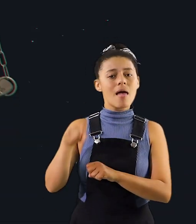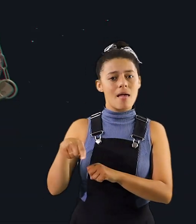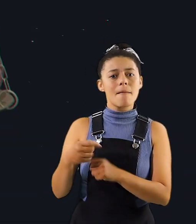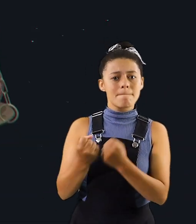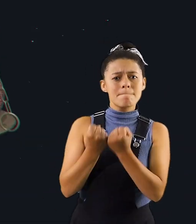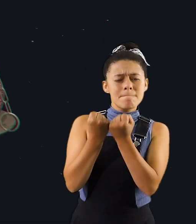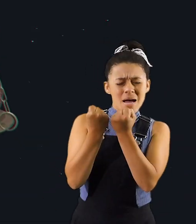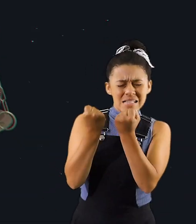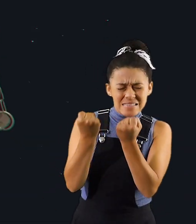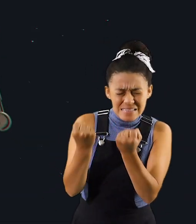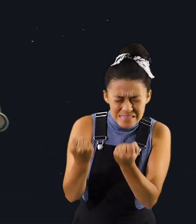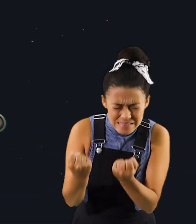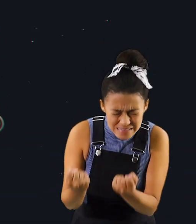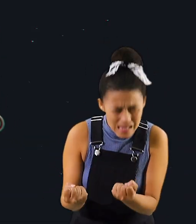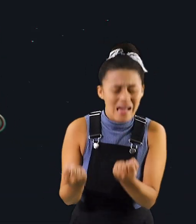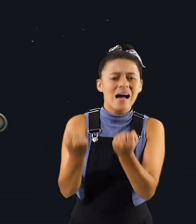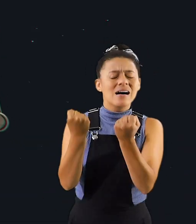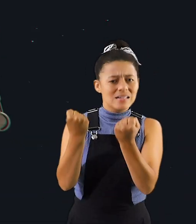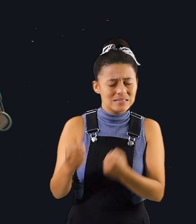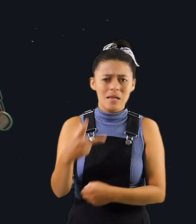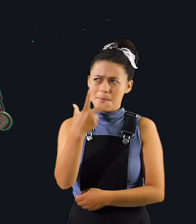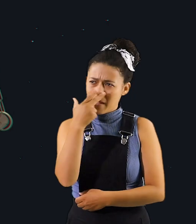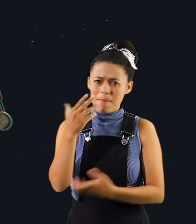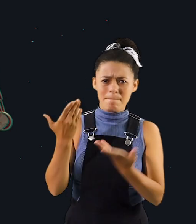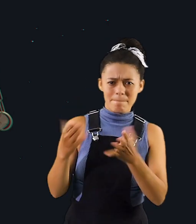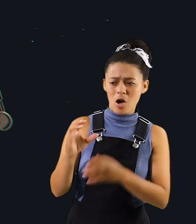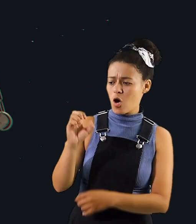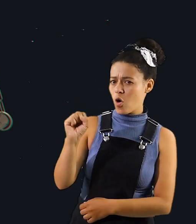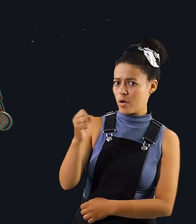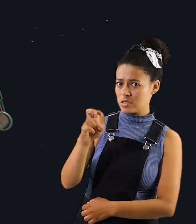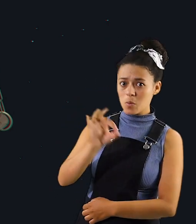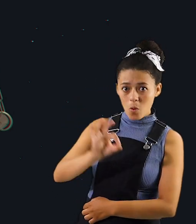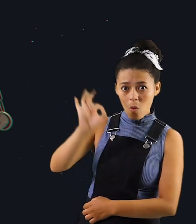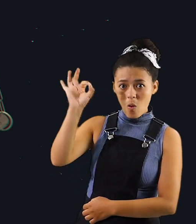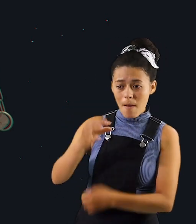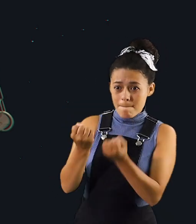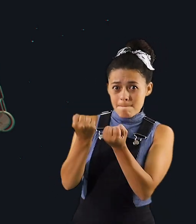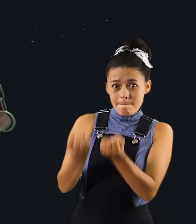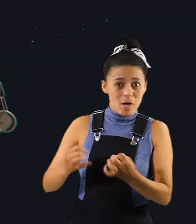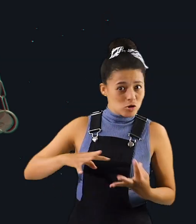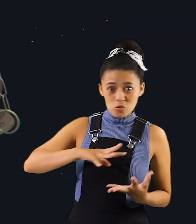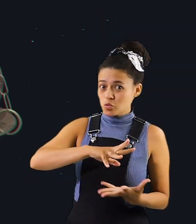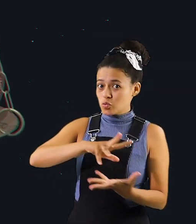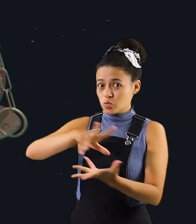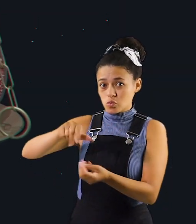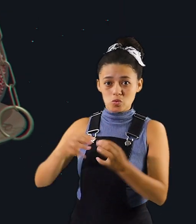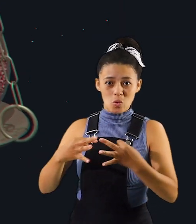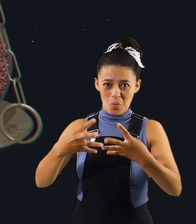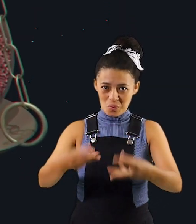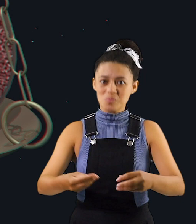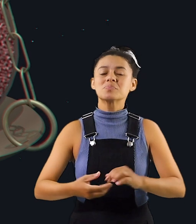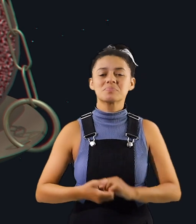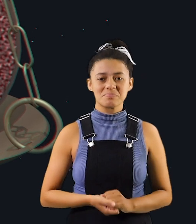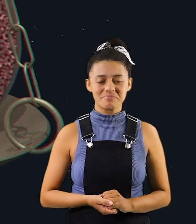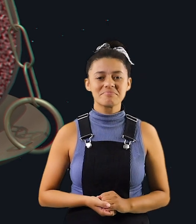é muito pesada, pois corresponde a cerca de 85% de todo o peso do nosso planeta.